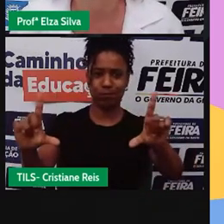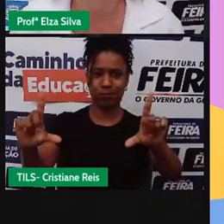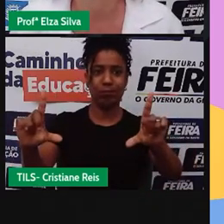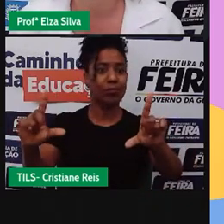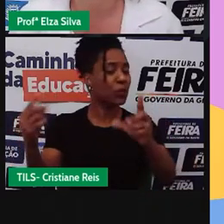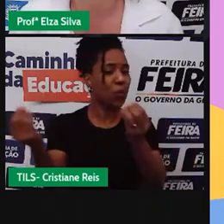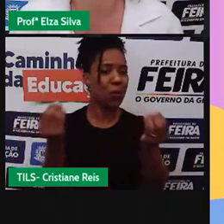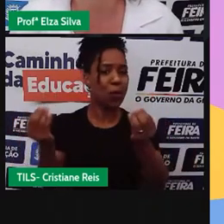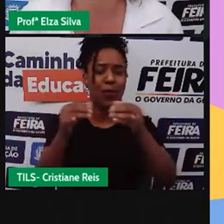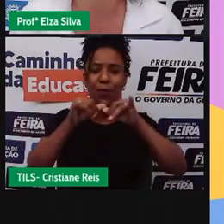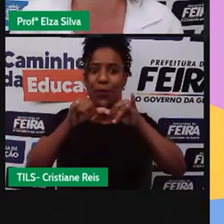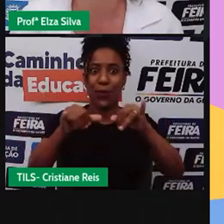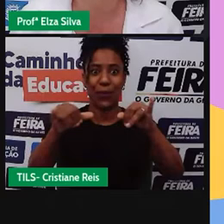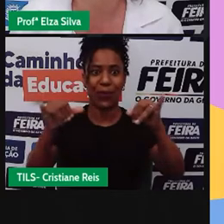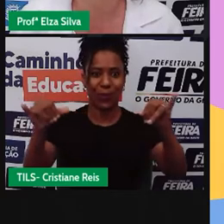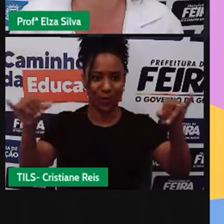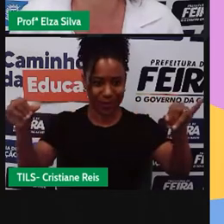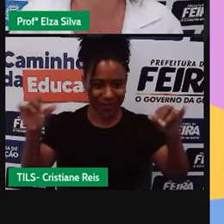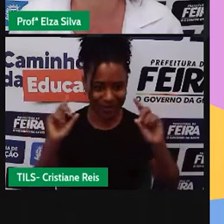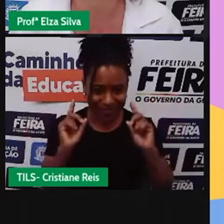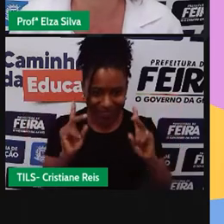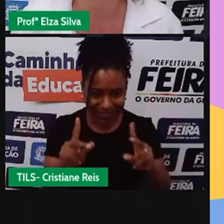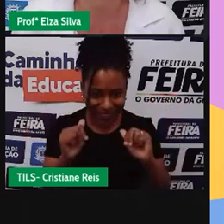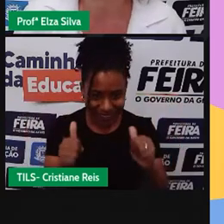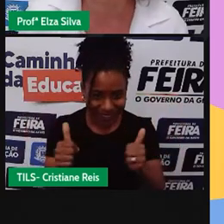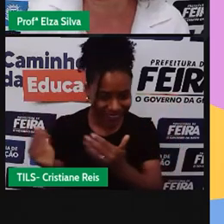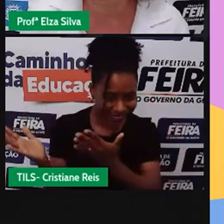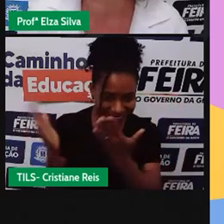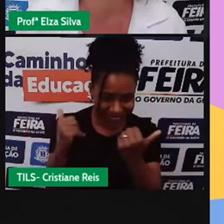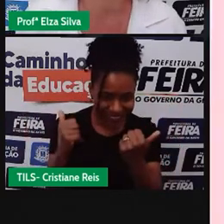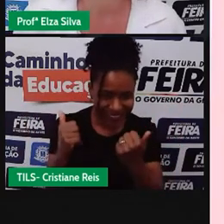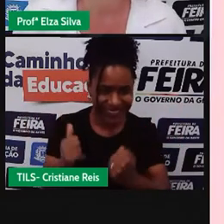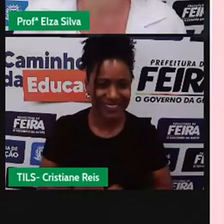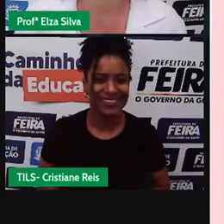publicado. Ok? Let's go! Vamos lá?